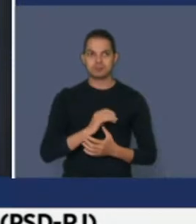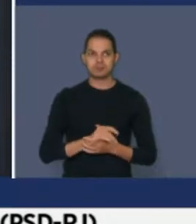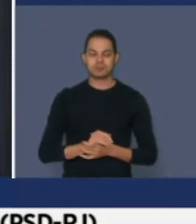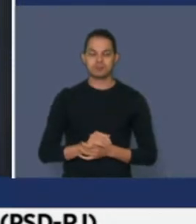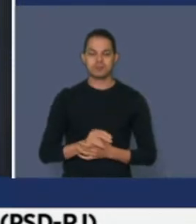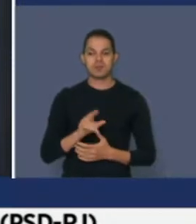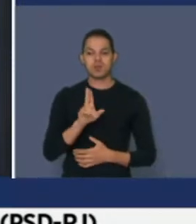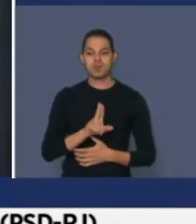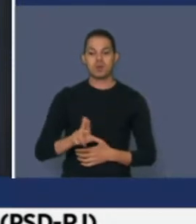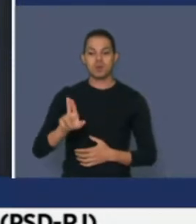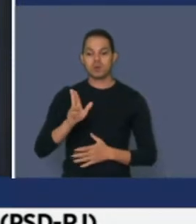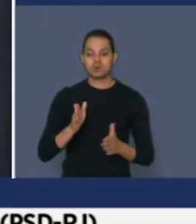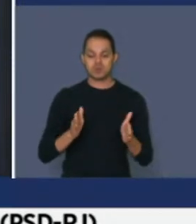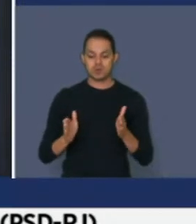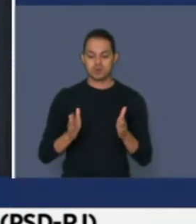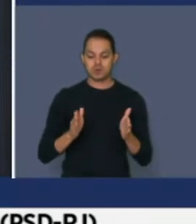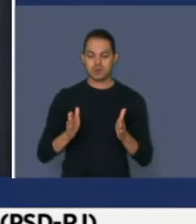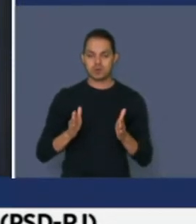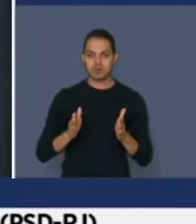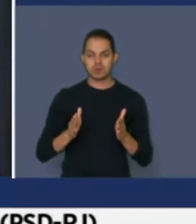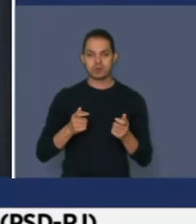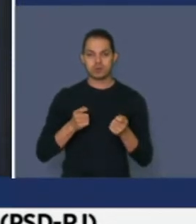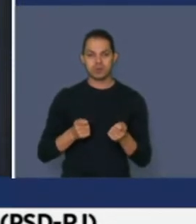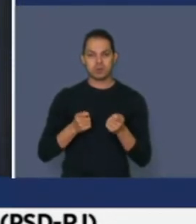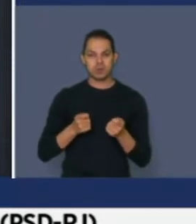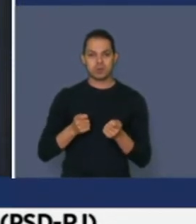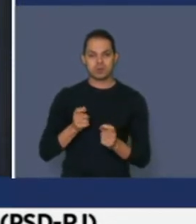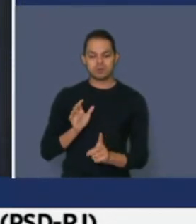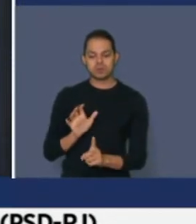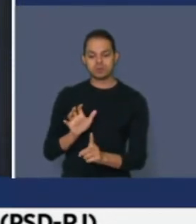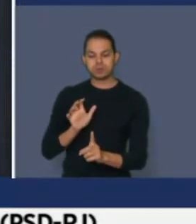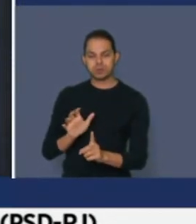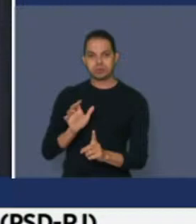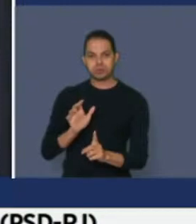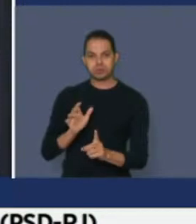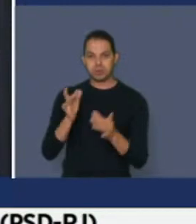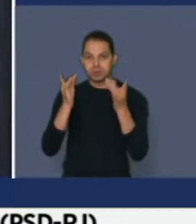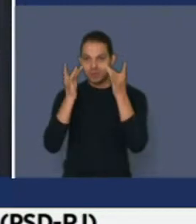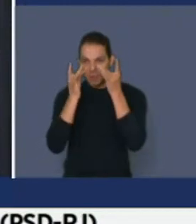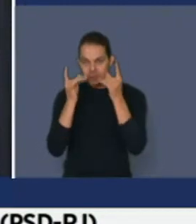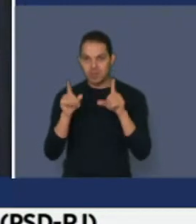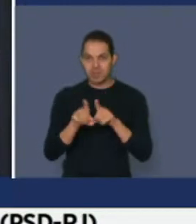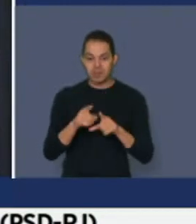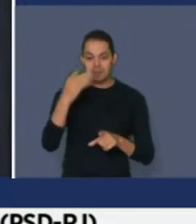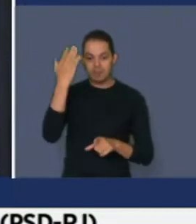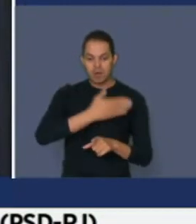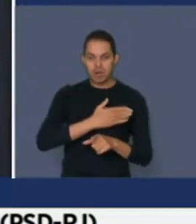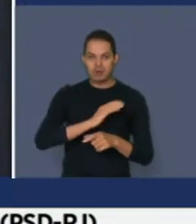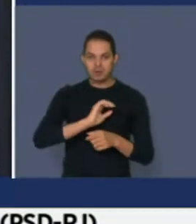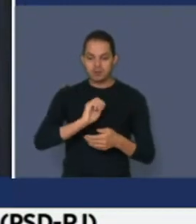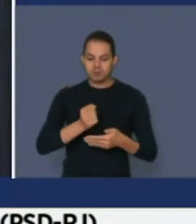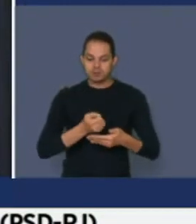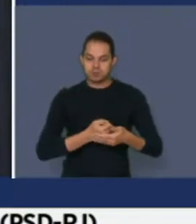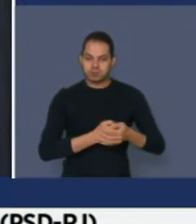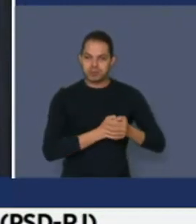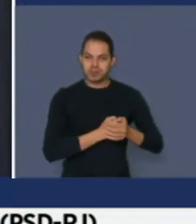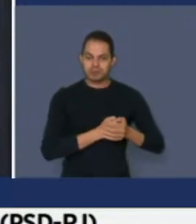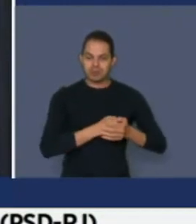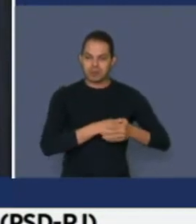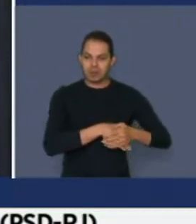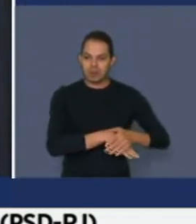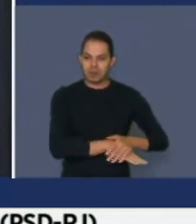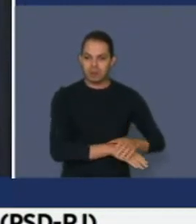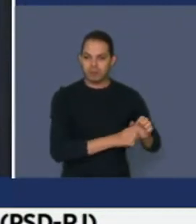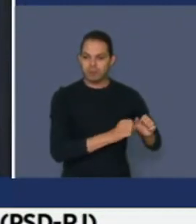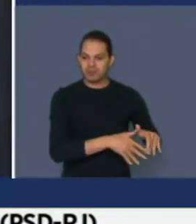do mandato para coação de testemunha e ocultação de provas. E aqui eu passo a ler